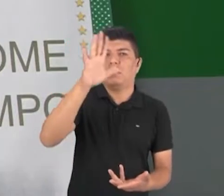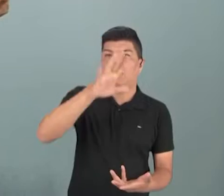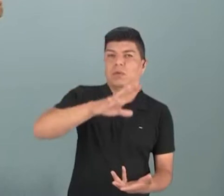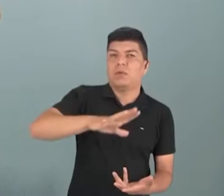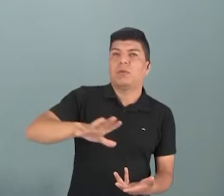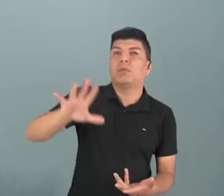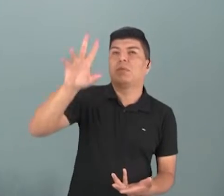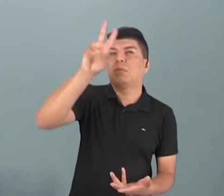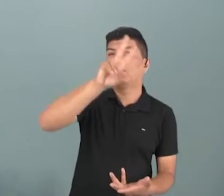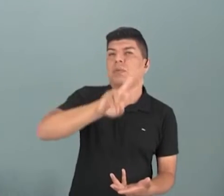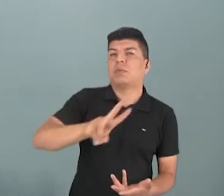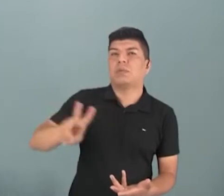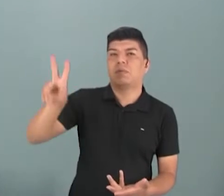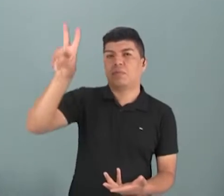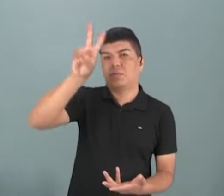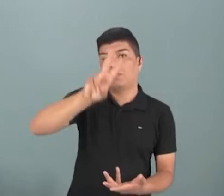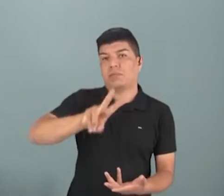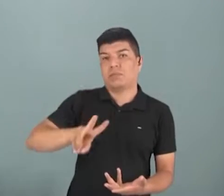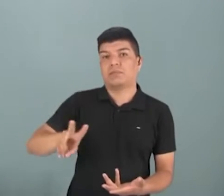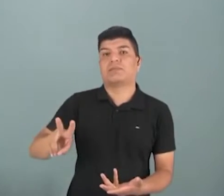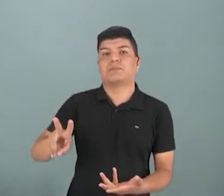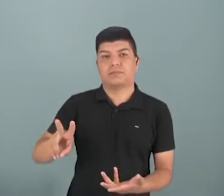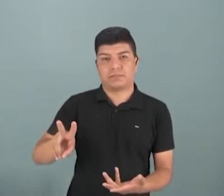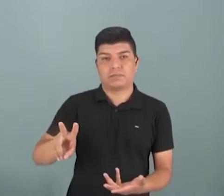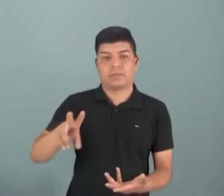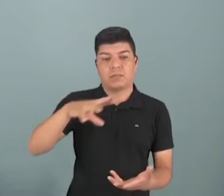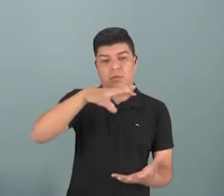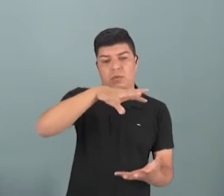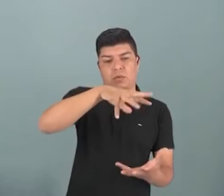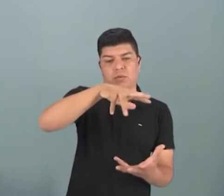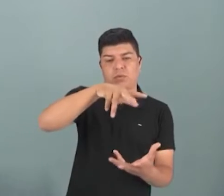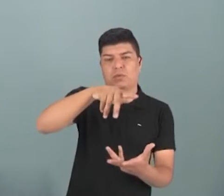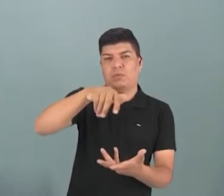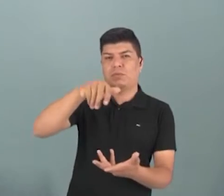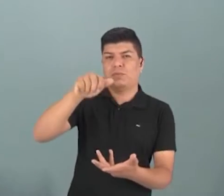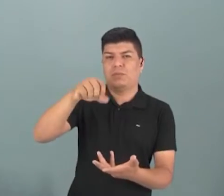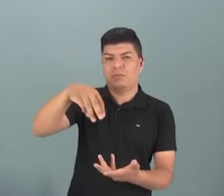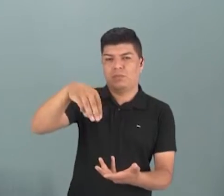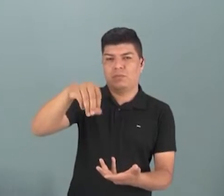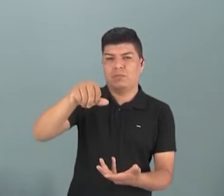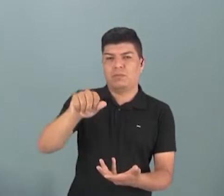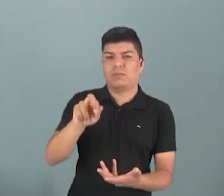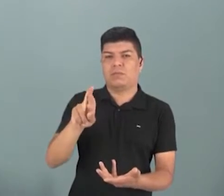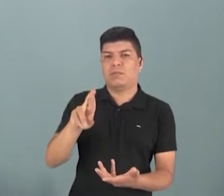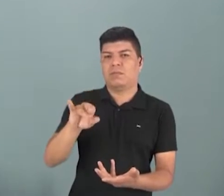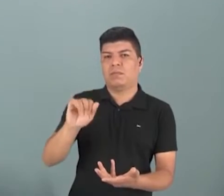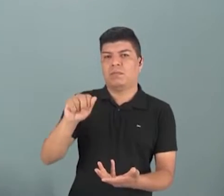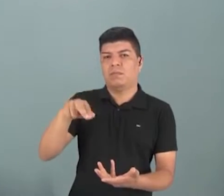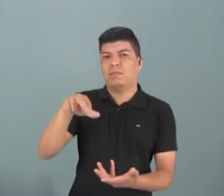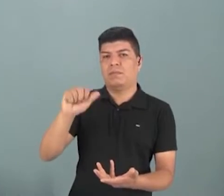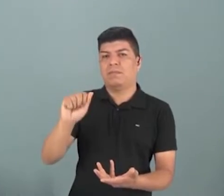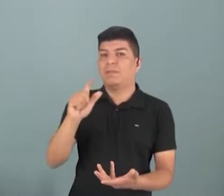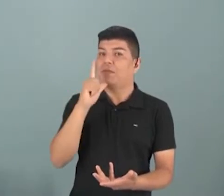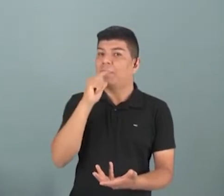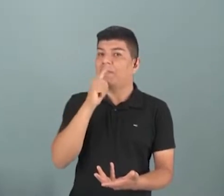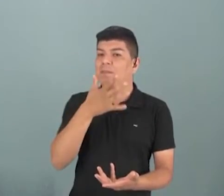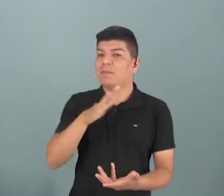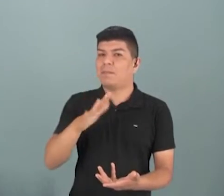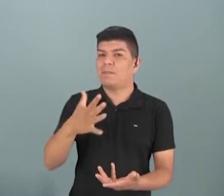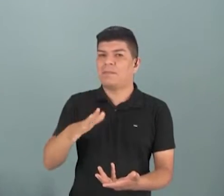crianças Uau que legal o mundo de Mariana é má